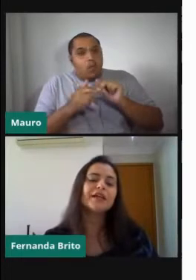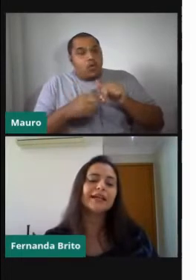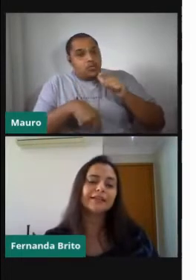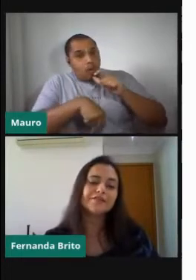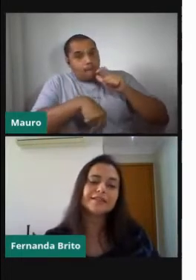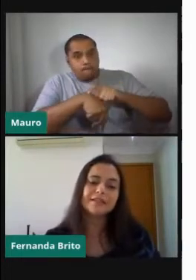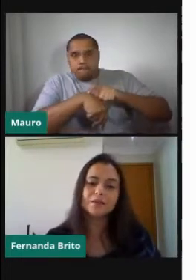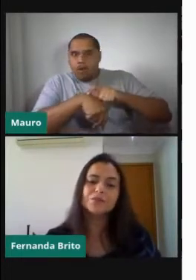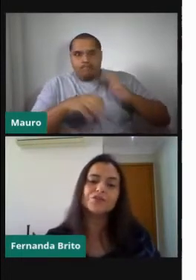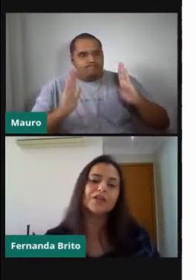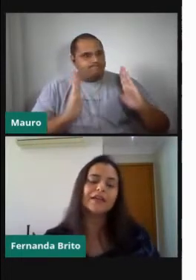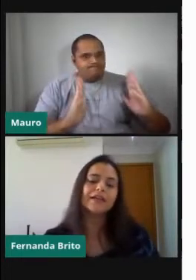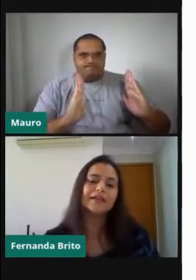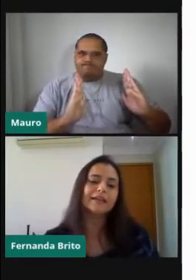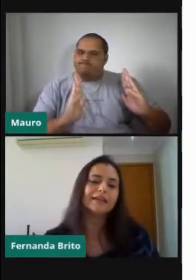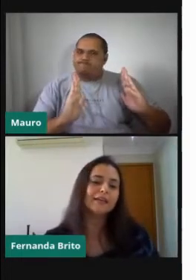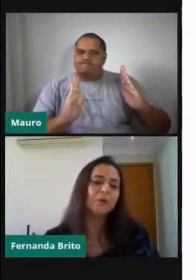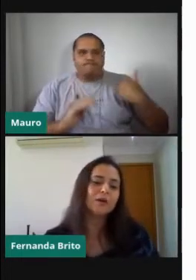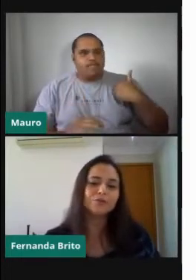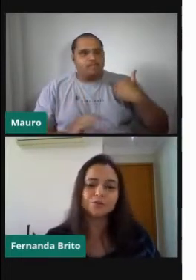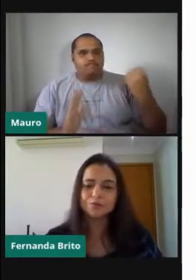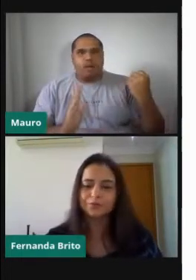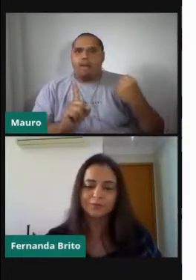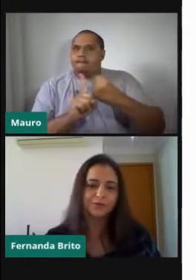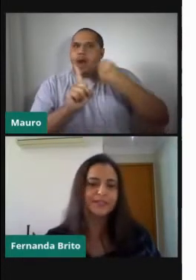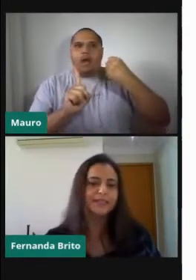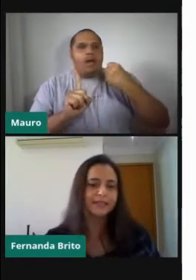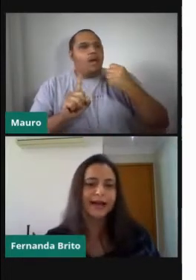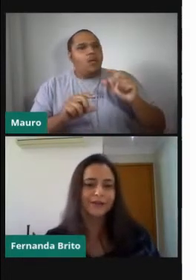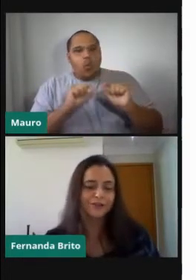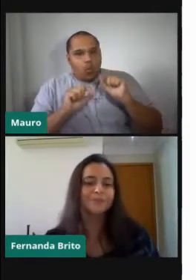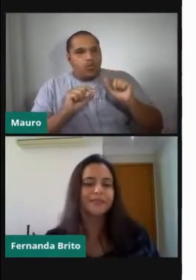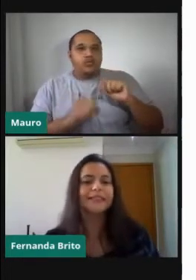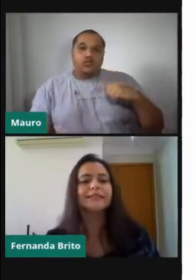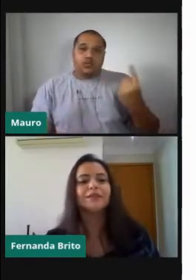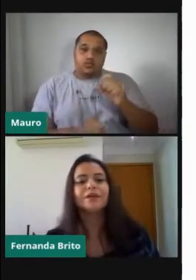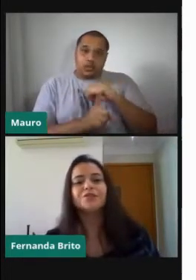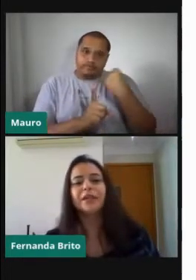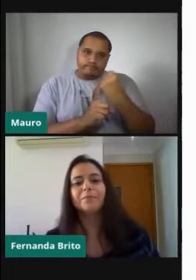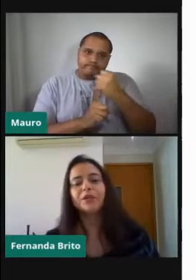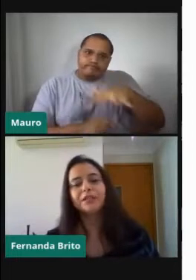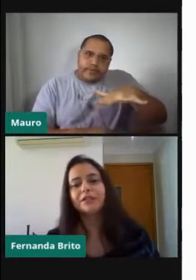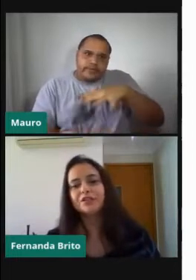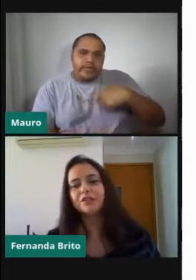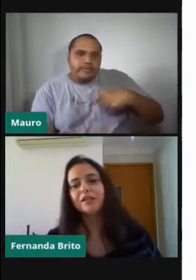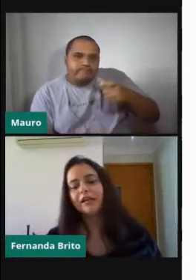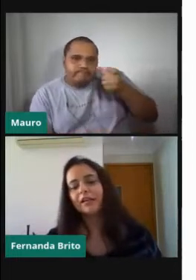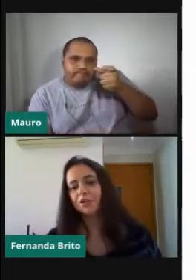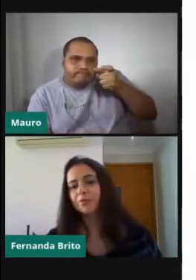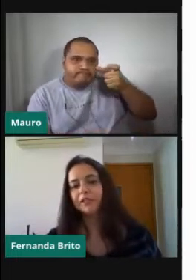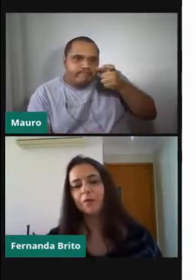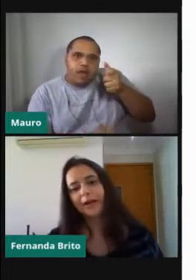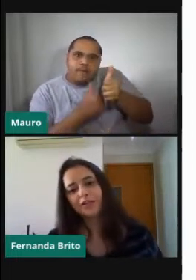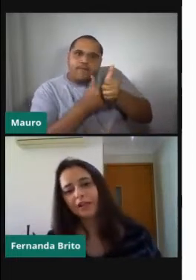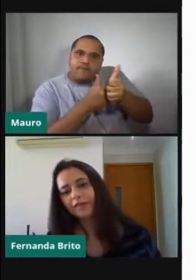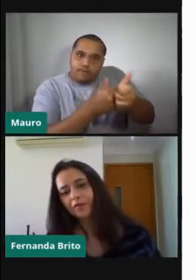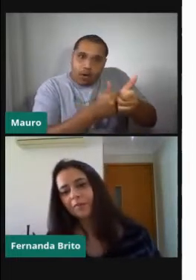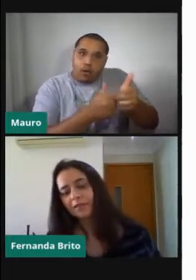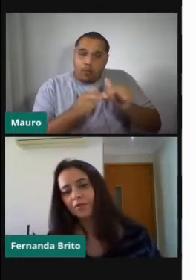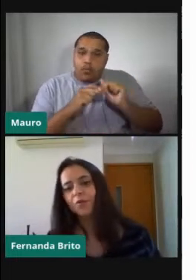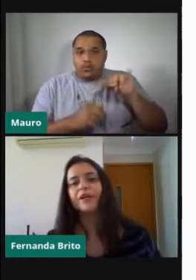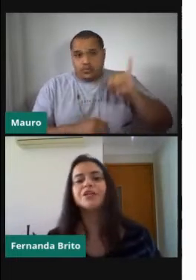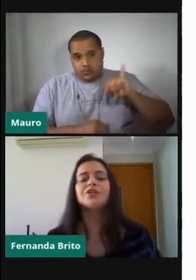nós atravessamos enquanto sociedade, né? Então, acho que é importante a gente poder